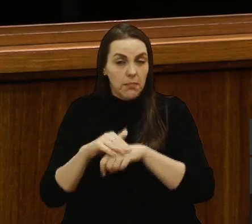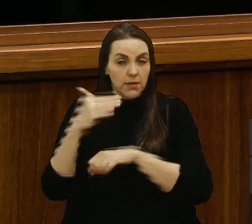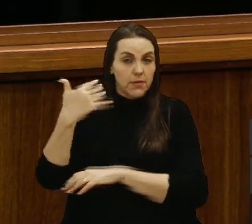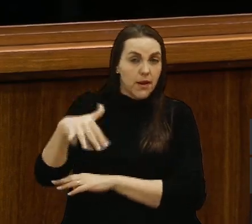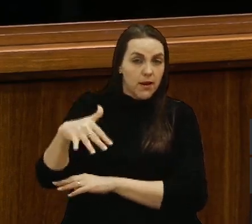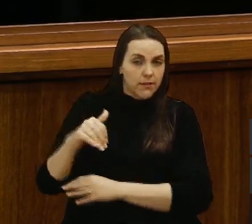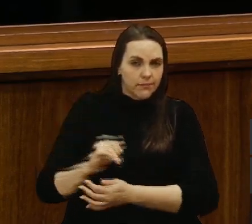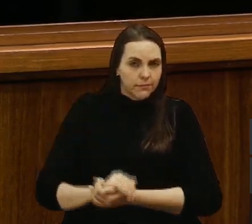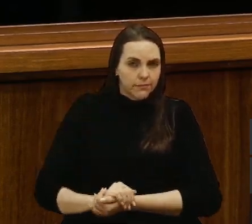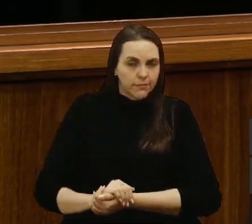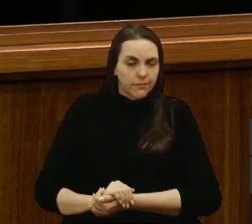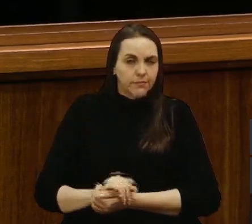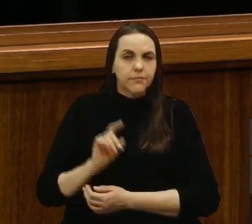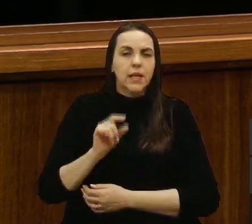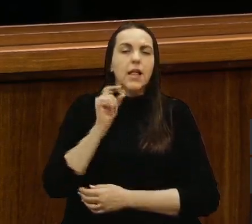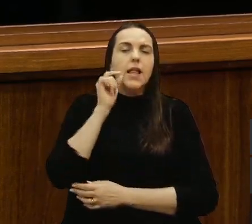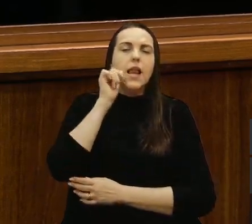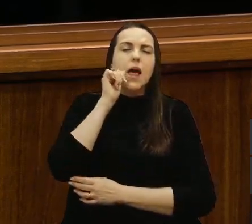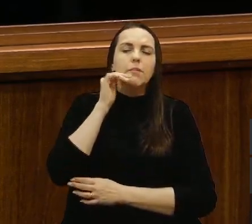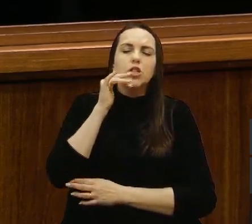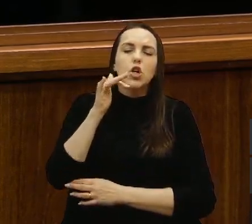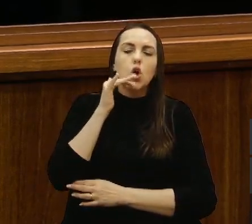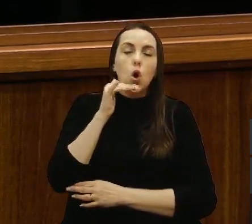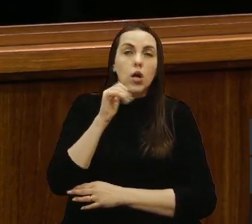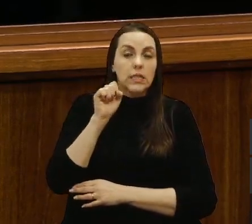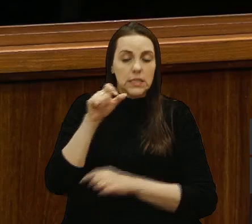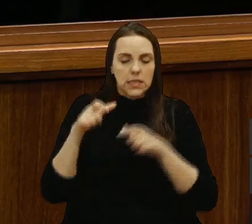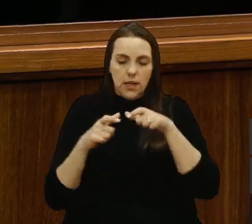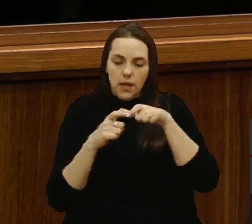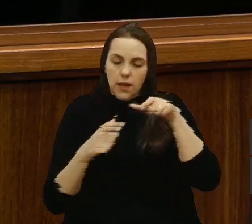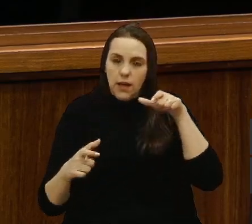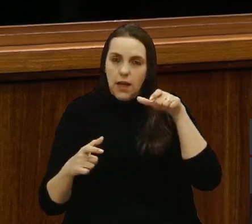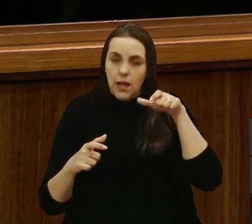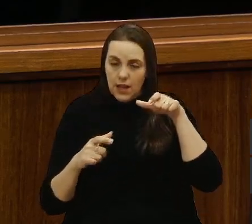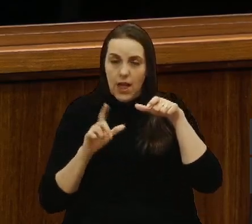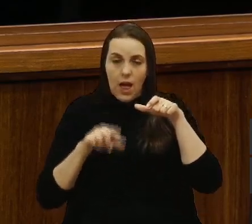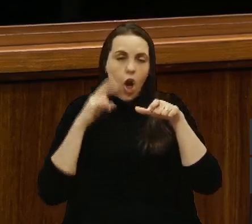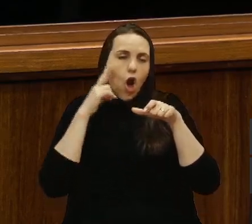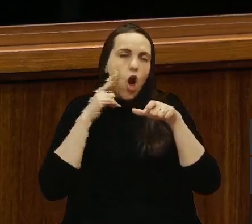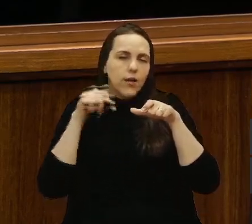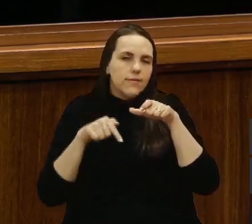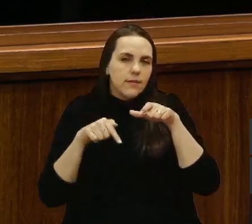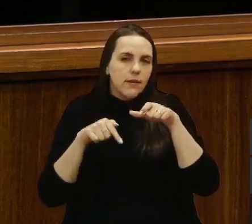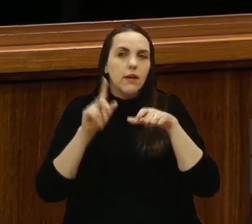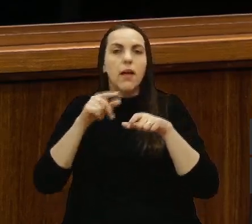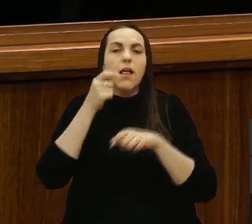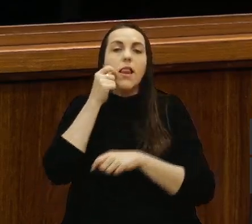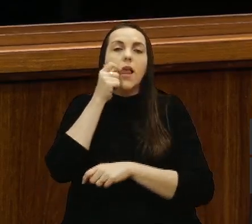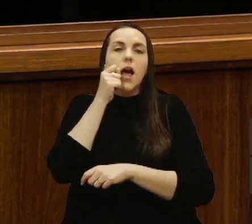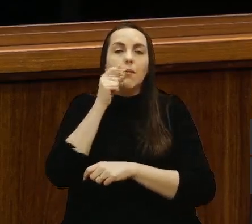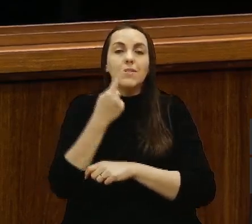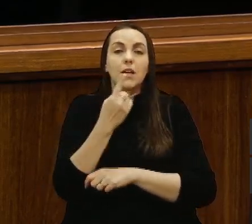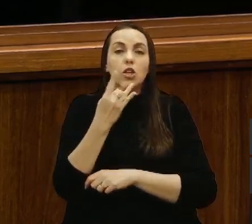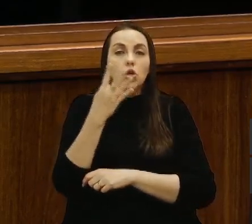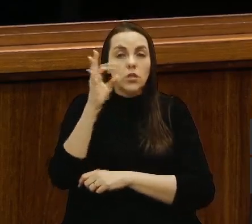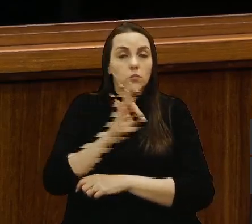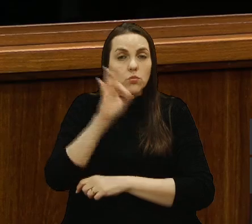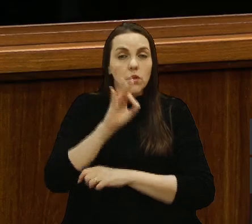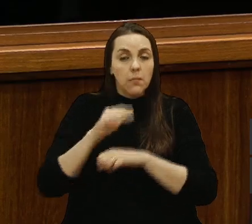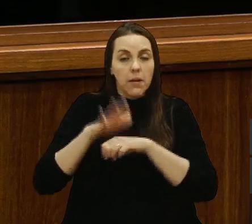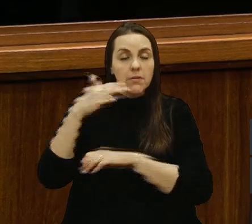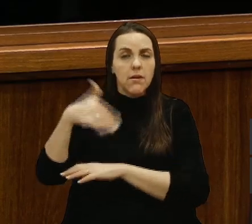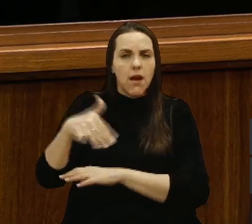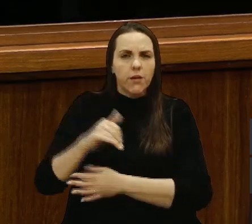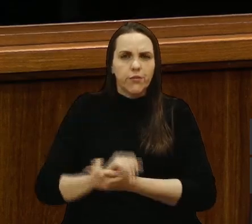caras. Lápis de cor, se a embalagem do lápis de cor for rosa, aquele lápis de cor vai ser 14% mais